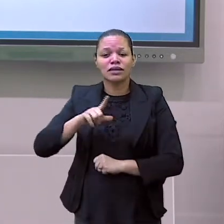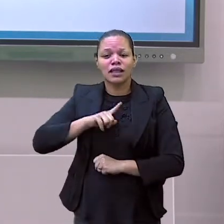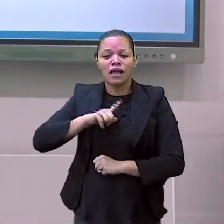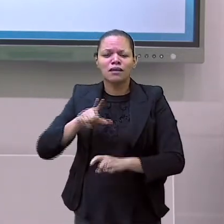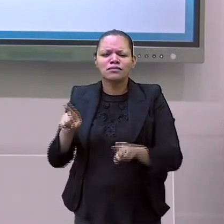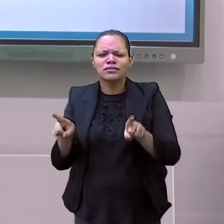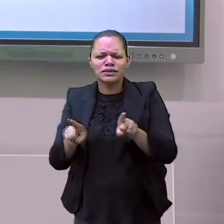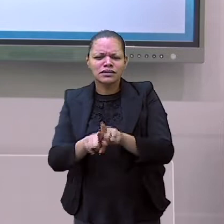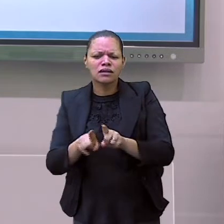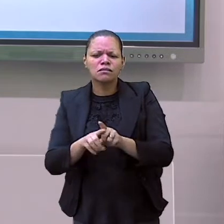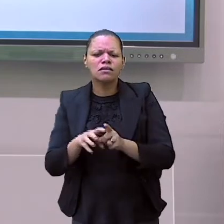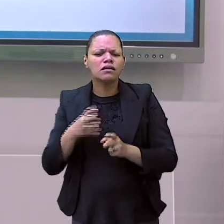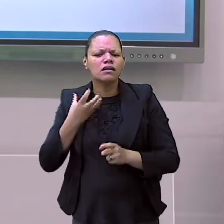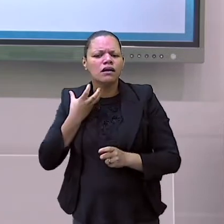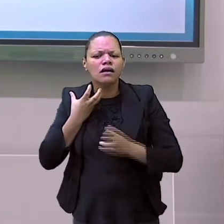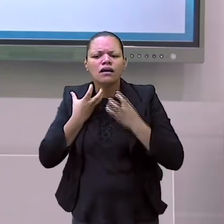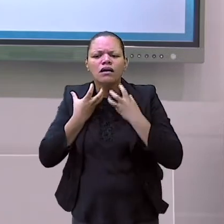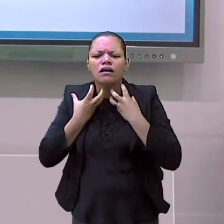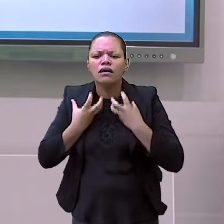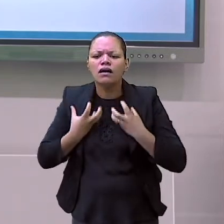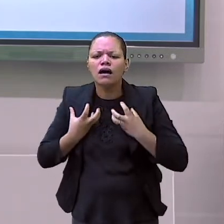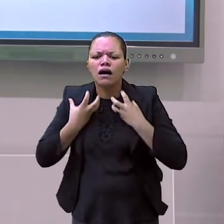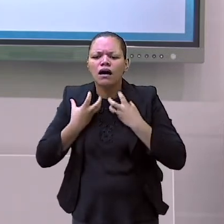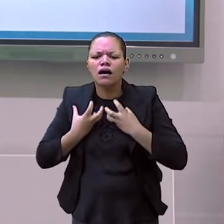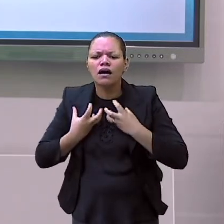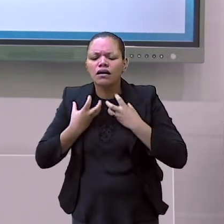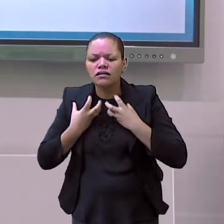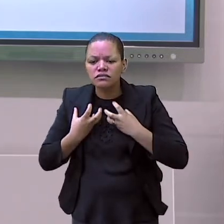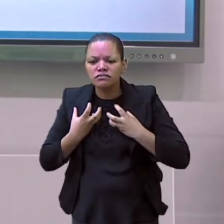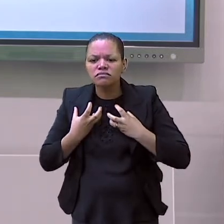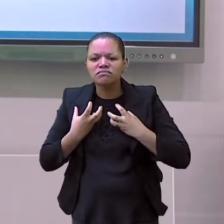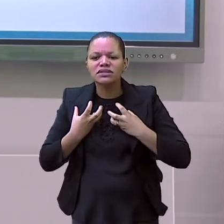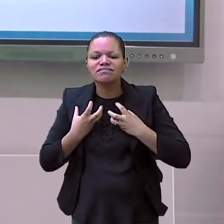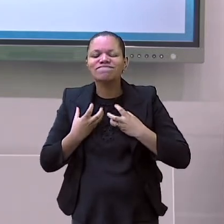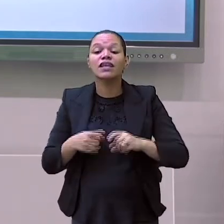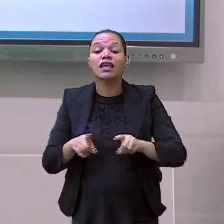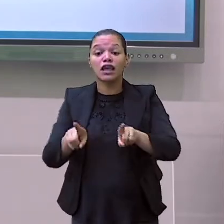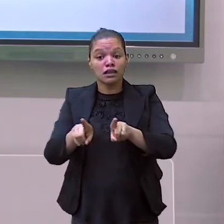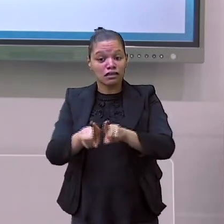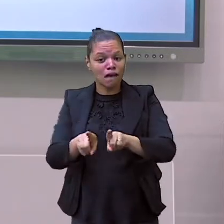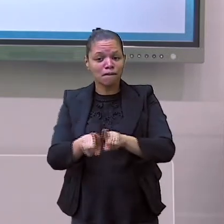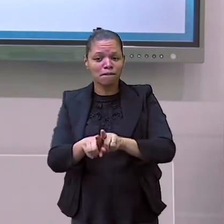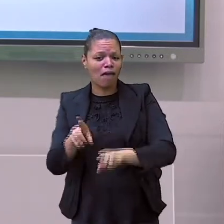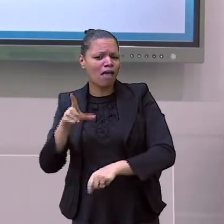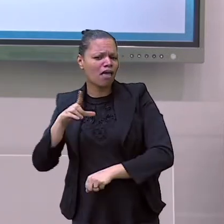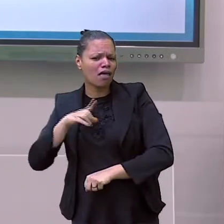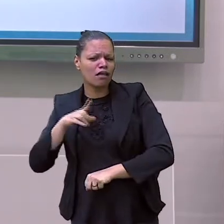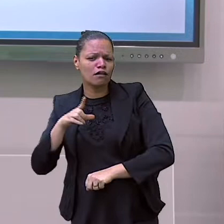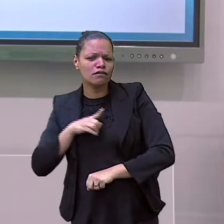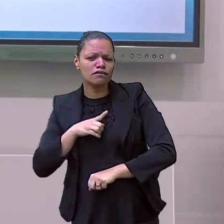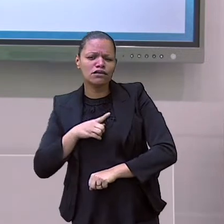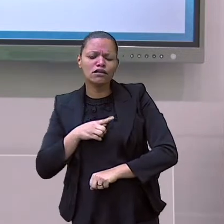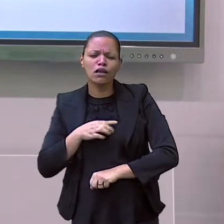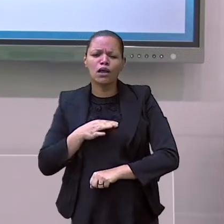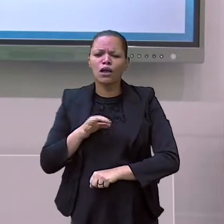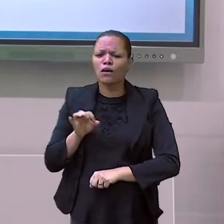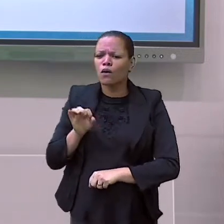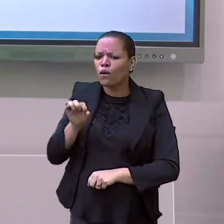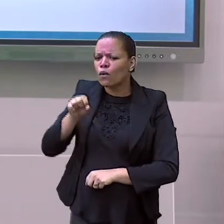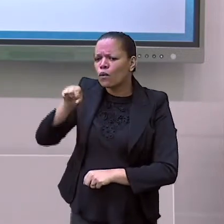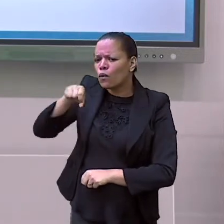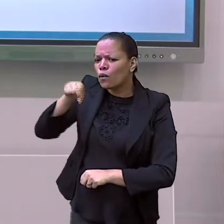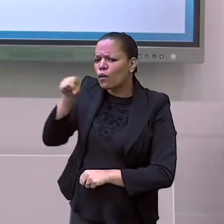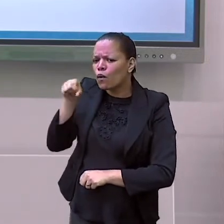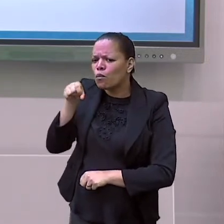começa a dar umas bolinhas aí no canto da sua boca, ou no lábio superior